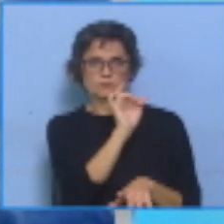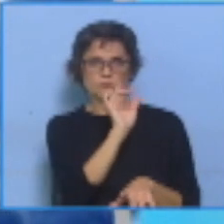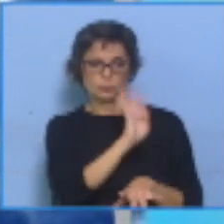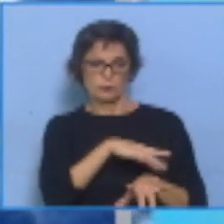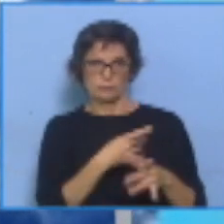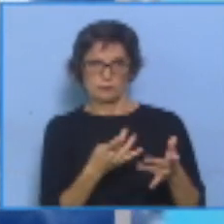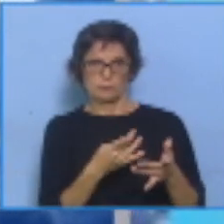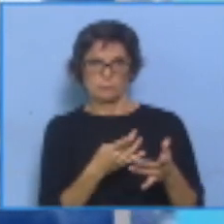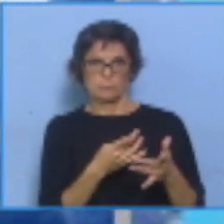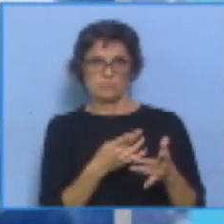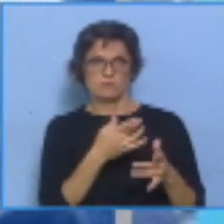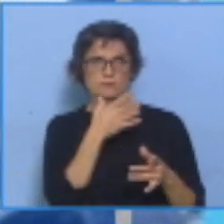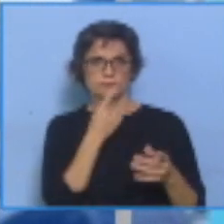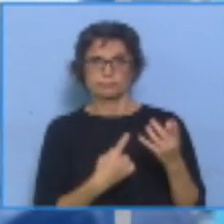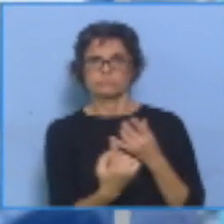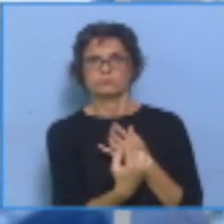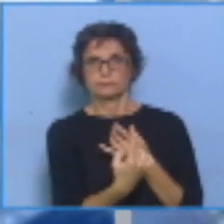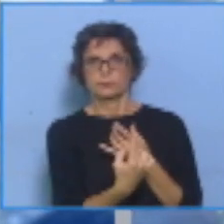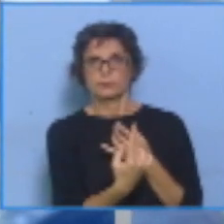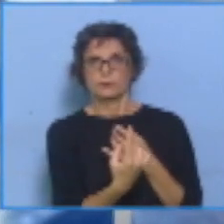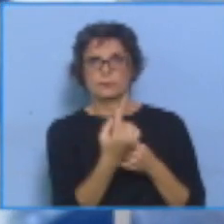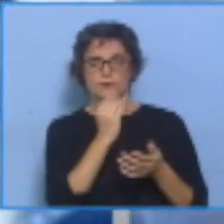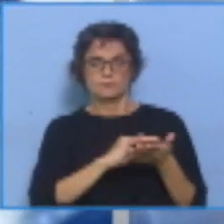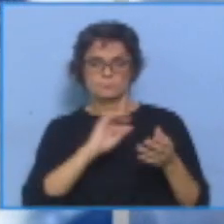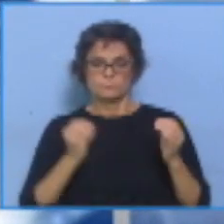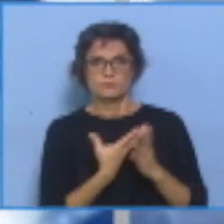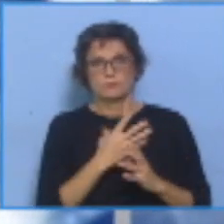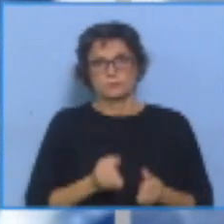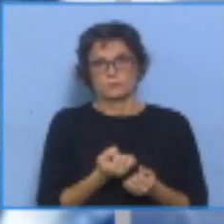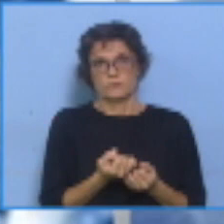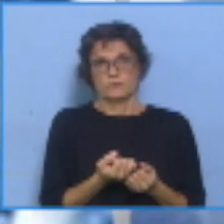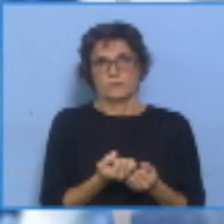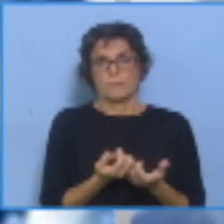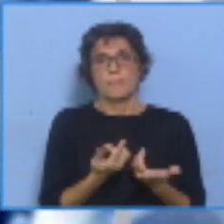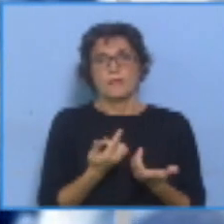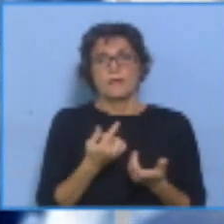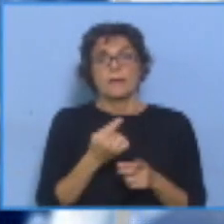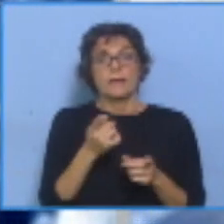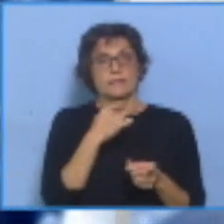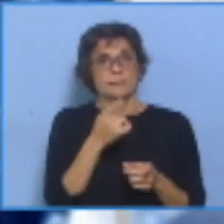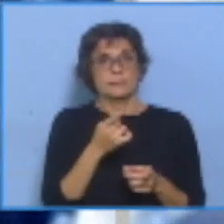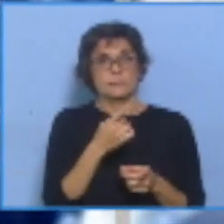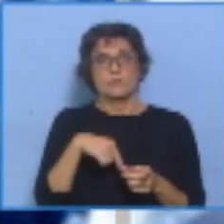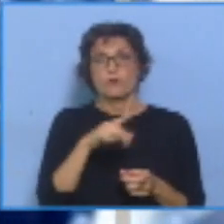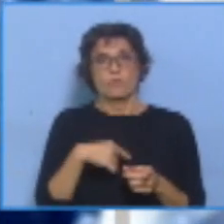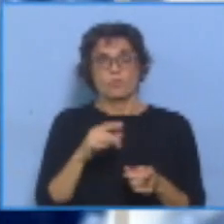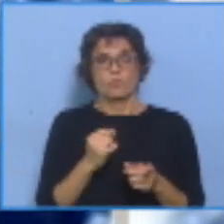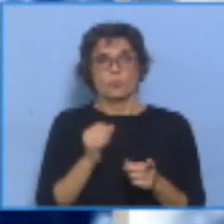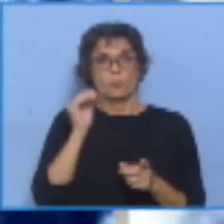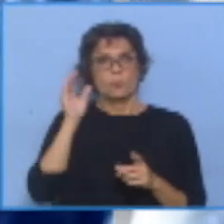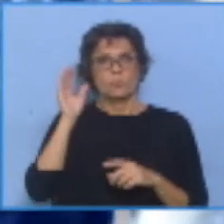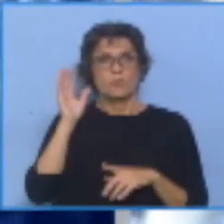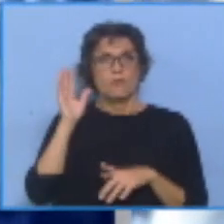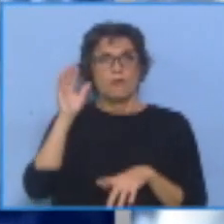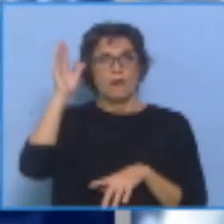de criar, diz sempre uma mensagem essencial, é que nós não somos animais acossados pela sobrevivência, não somos